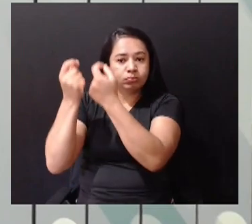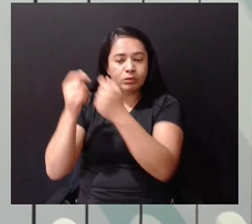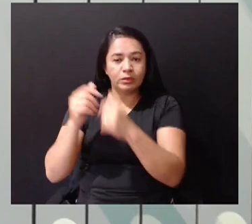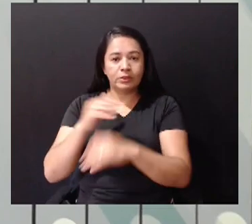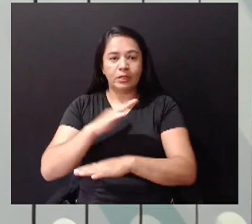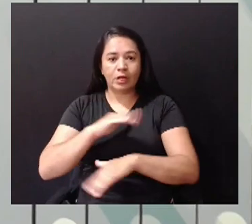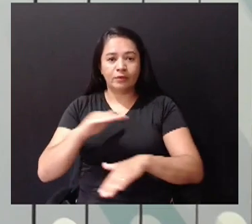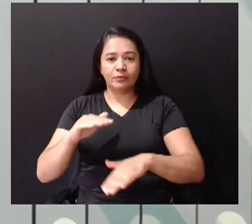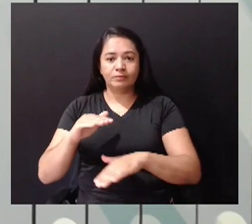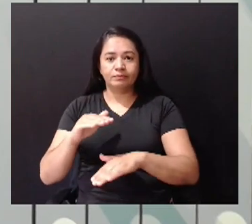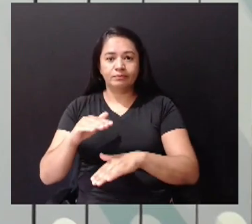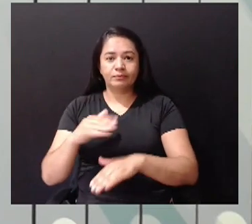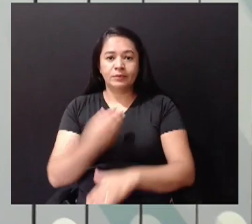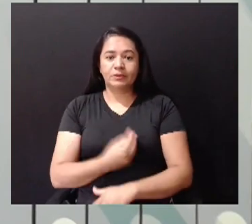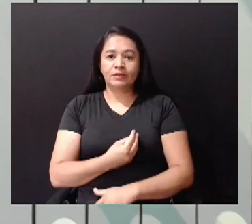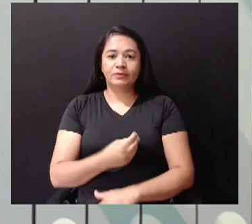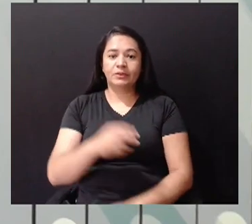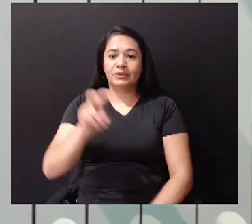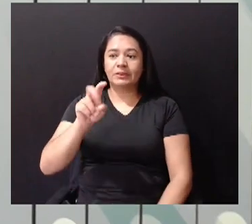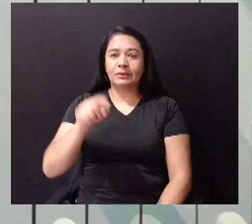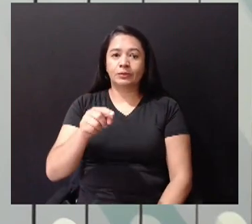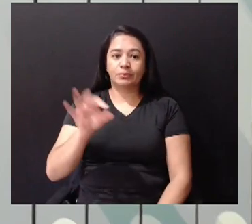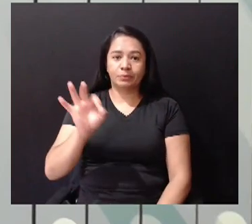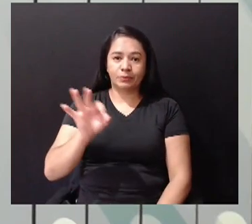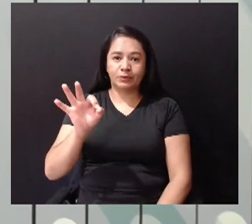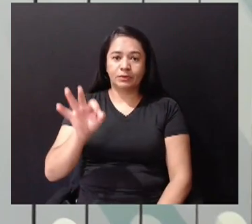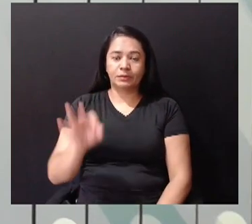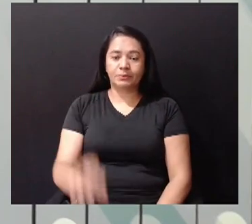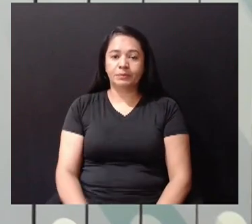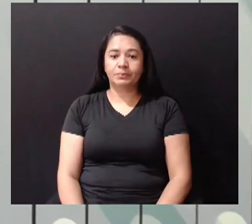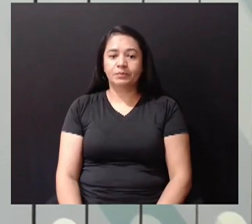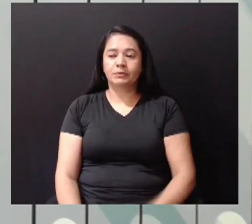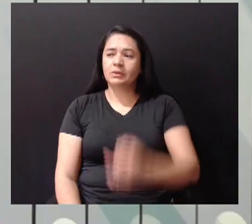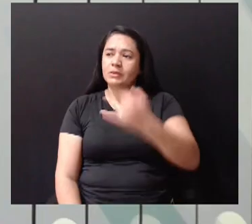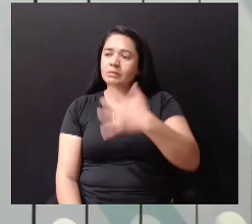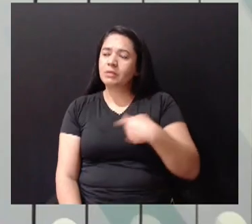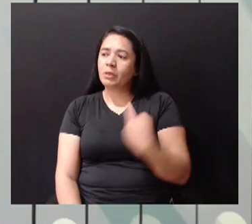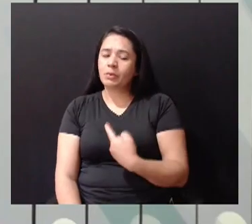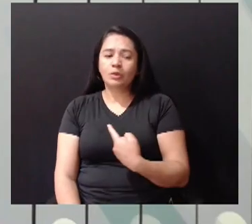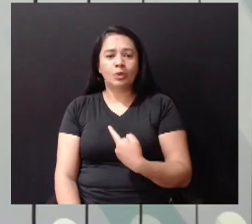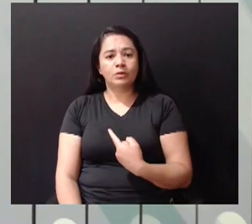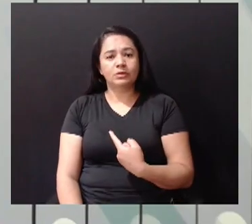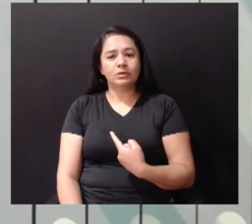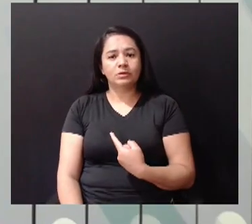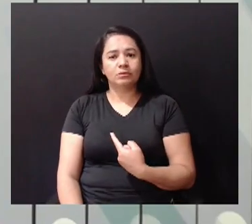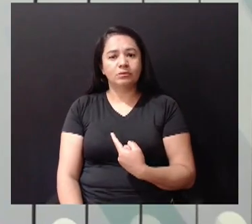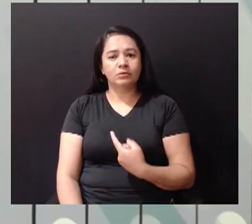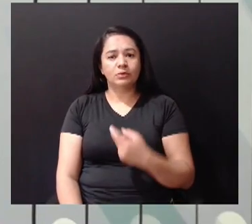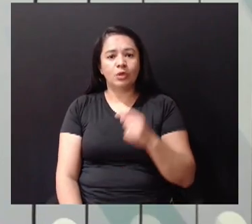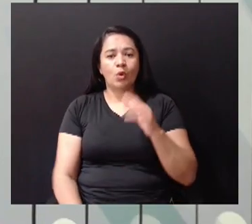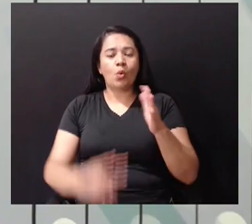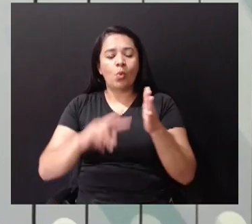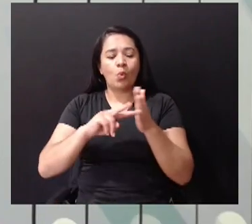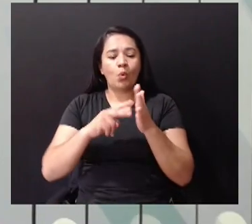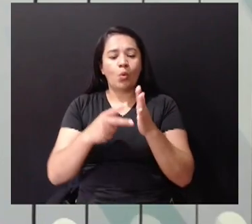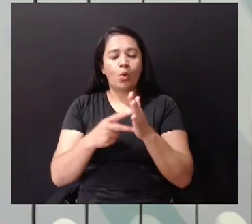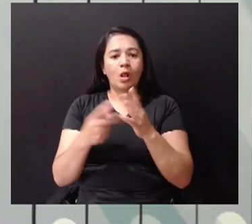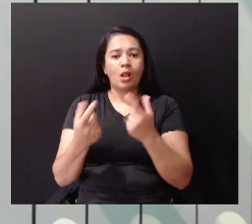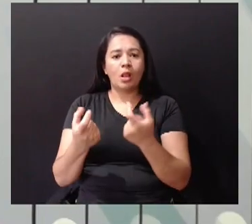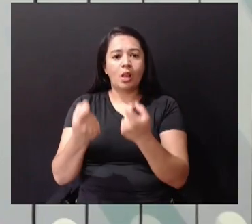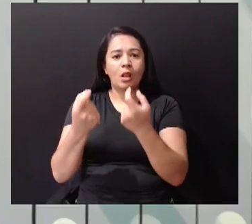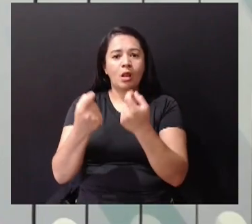de 5%. Então, doutor, explica pra gente o que é esse tumor, né, o